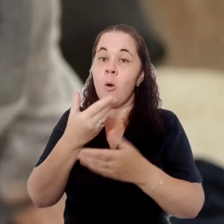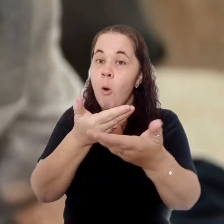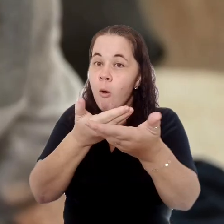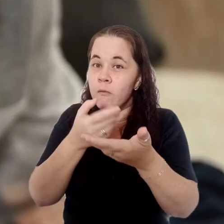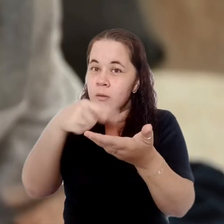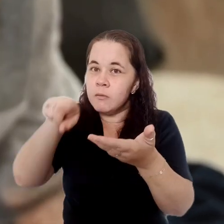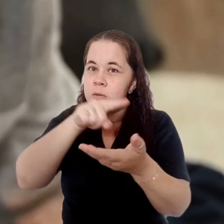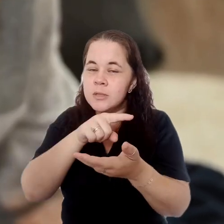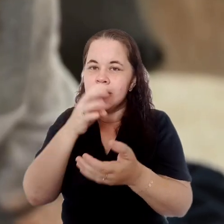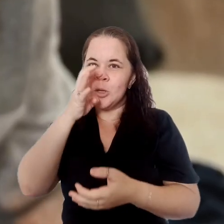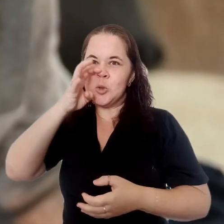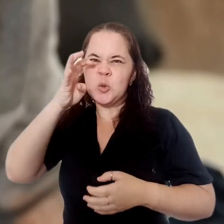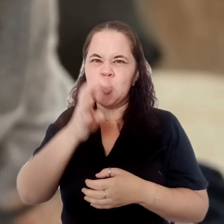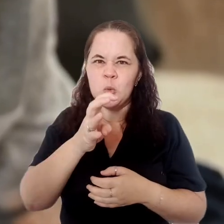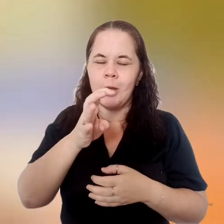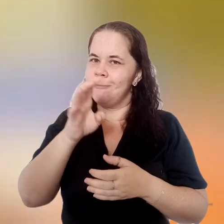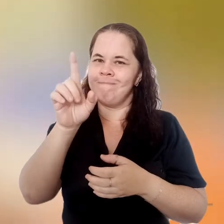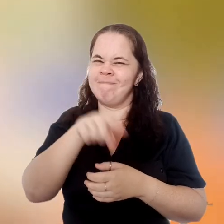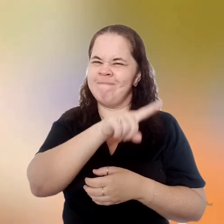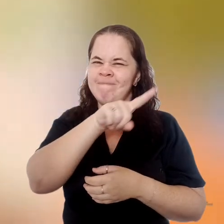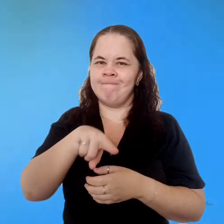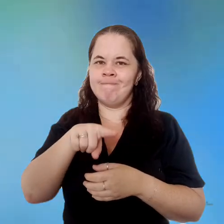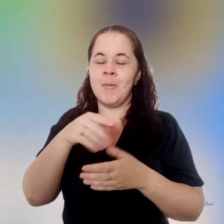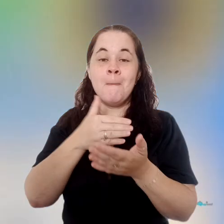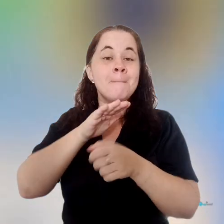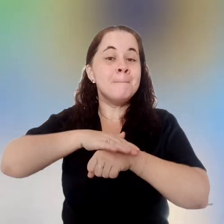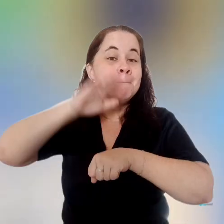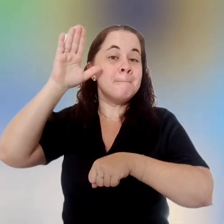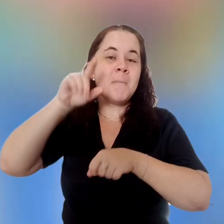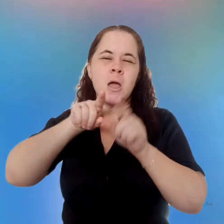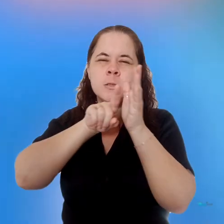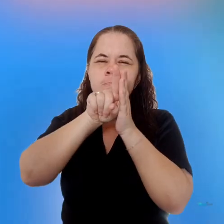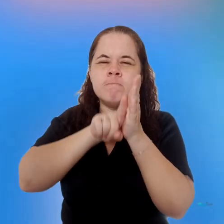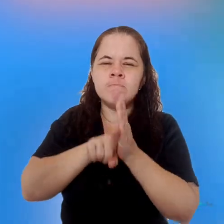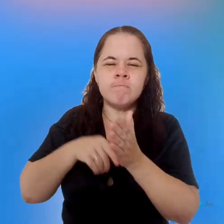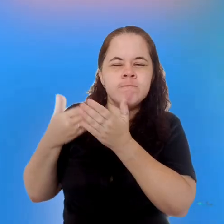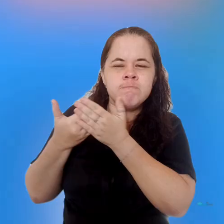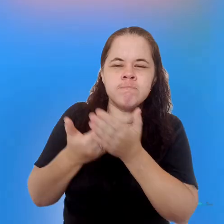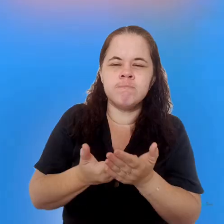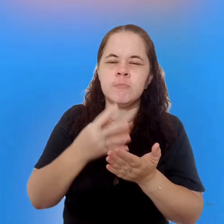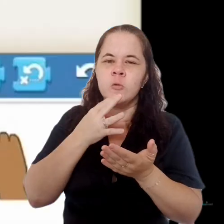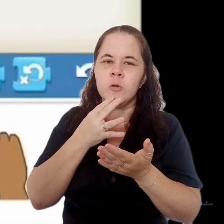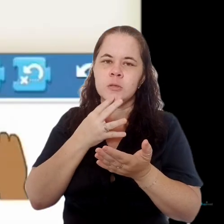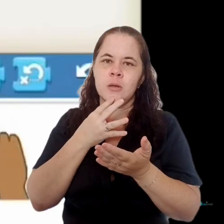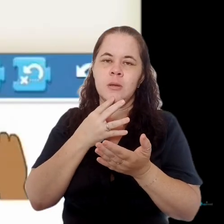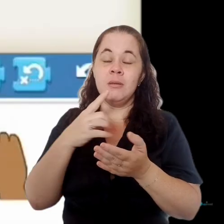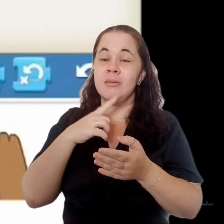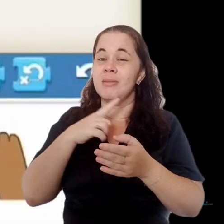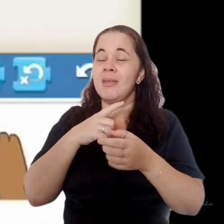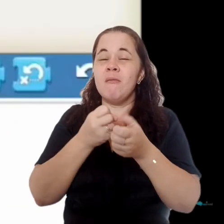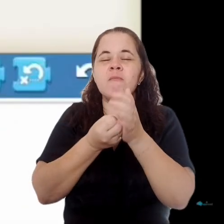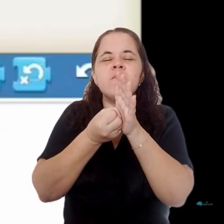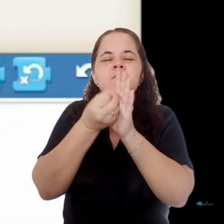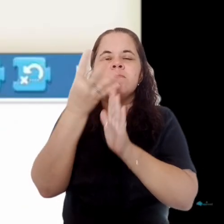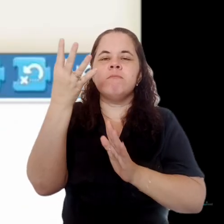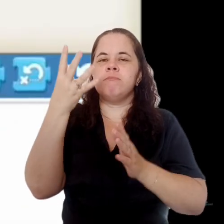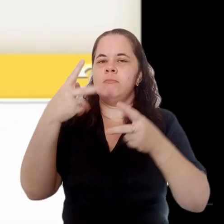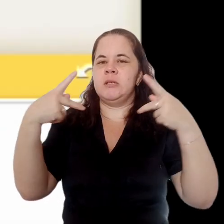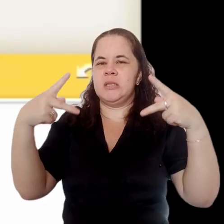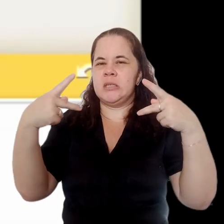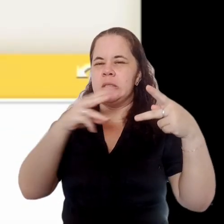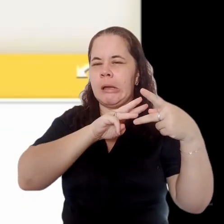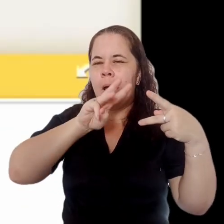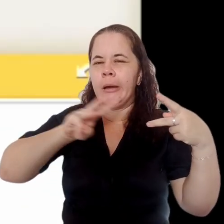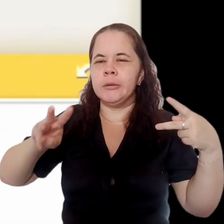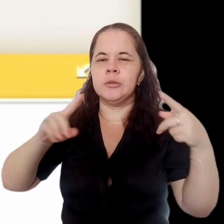e aprofundar mais. Existem uma lista imensa de aplicativos, de sites, de jogos, onde a criança